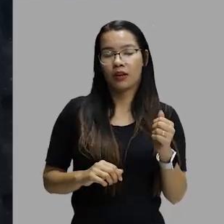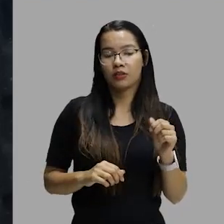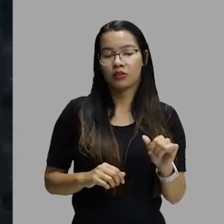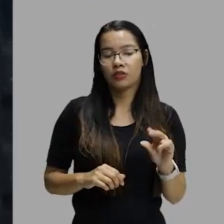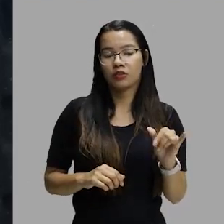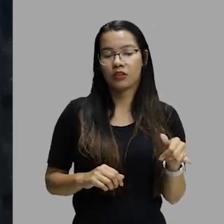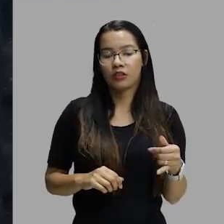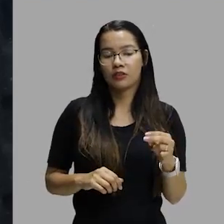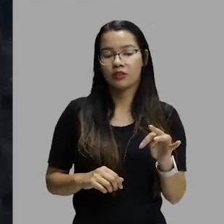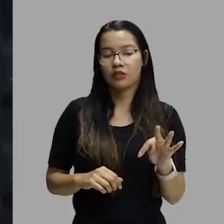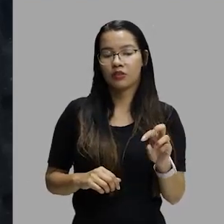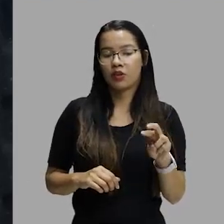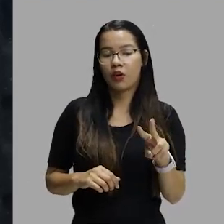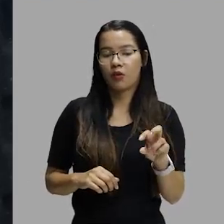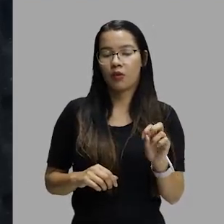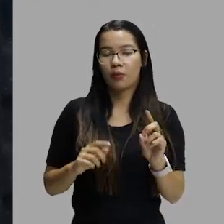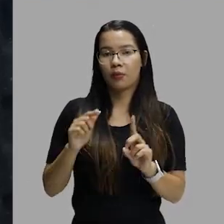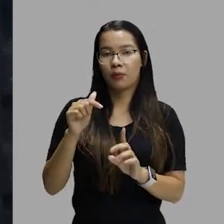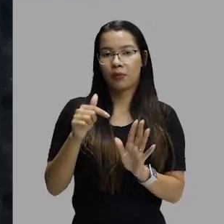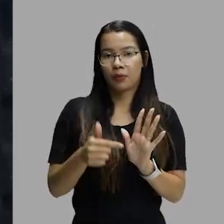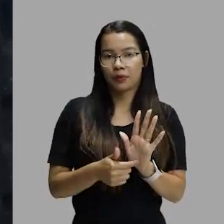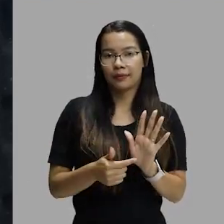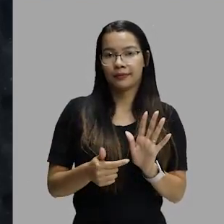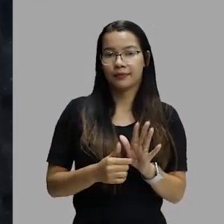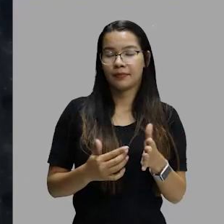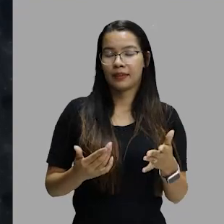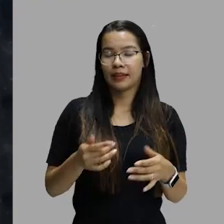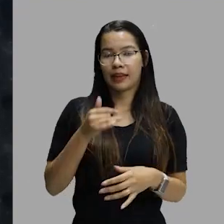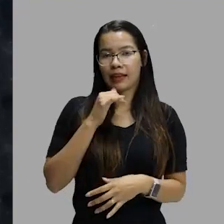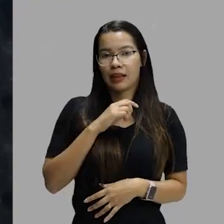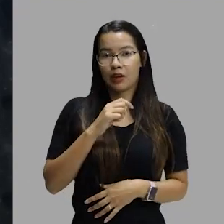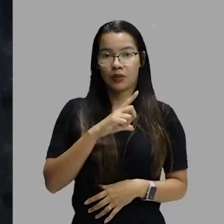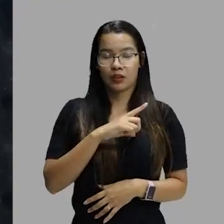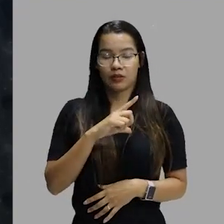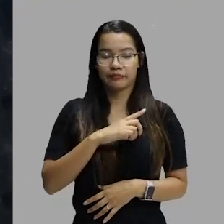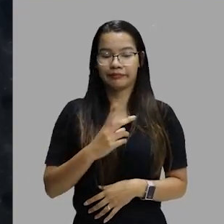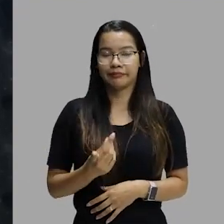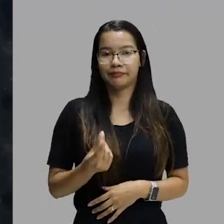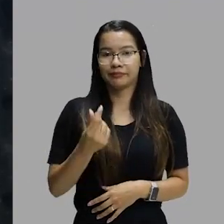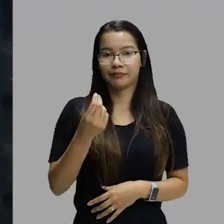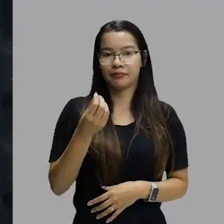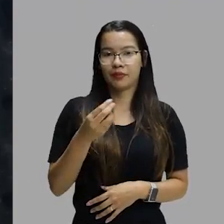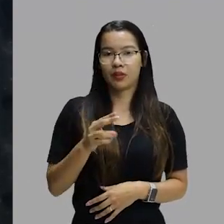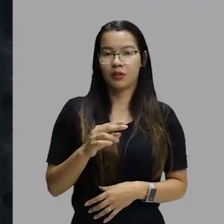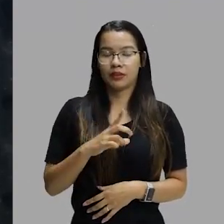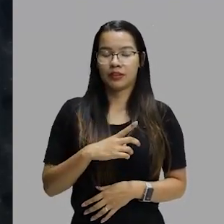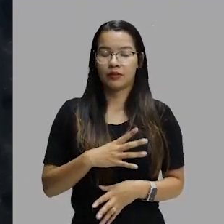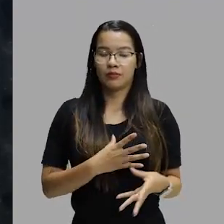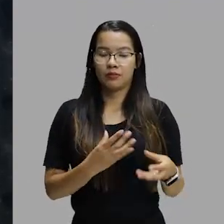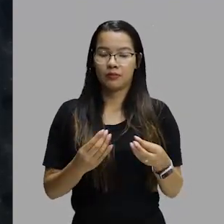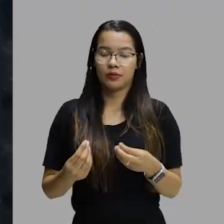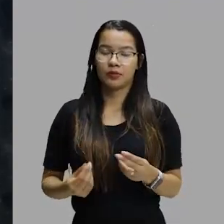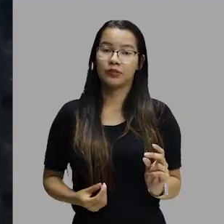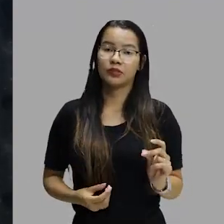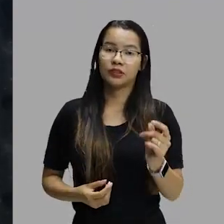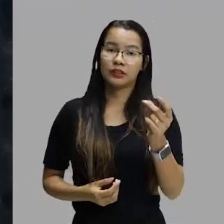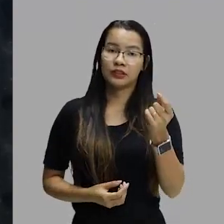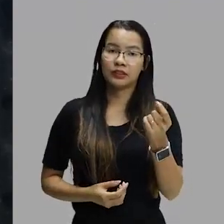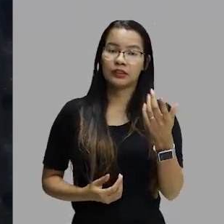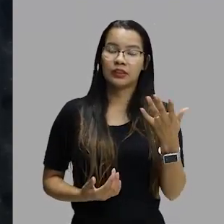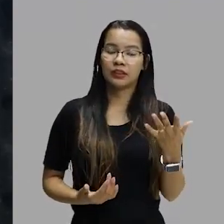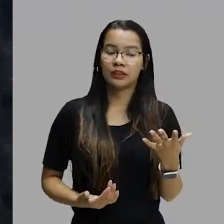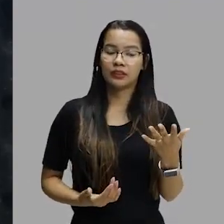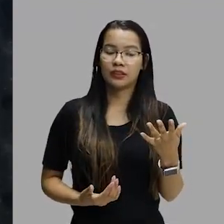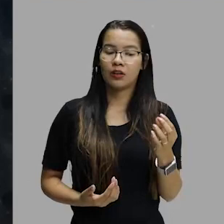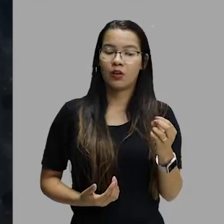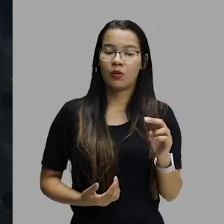essa circunstância. Então, eu posso dizer assim, ó, eu tenho dinheiro, eu tenho muito dinheiro. Tá? Alguém pode dizer assim, eu